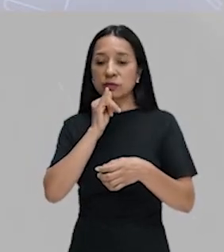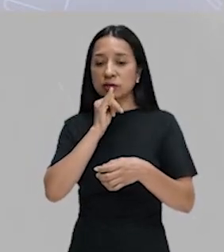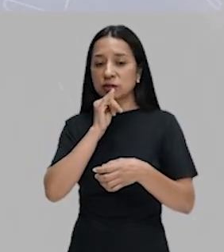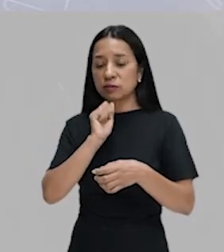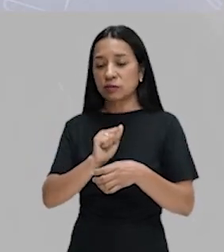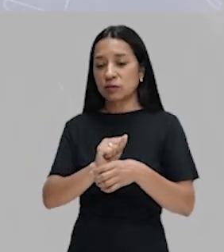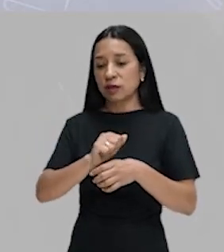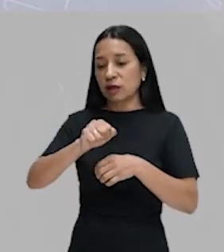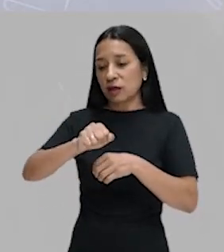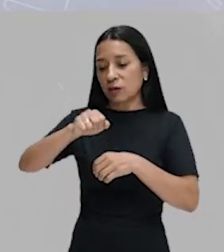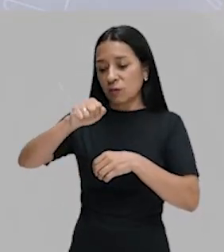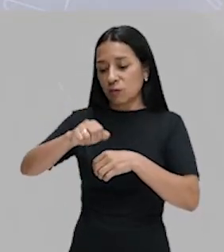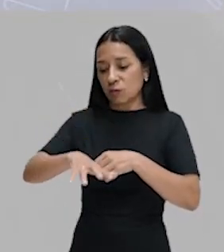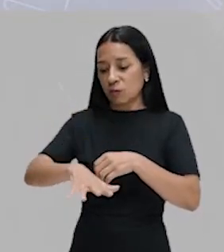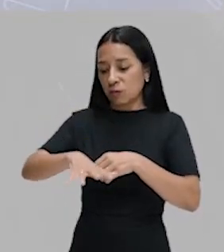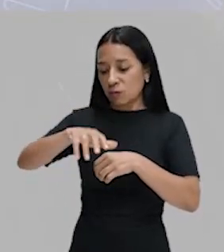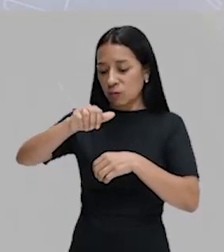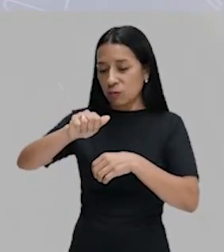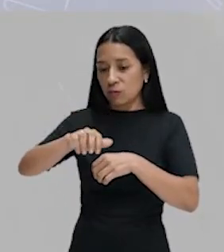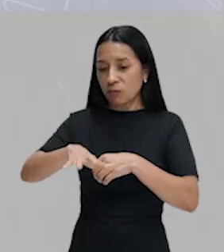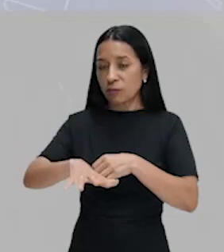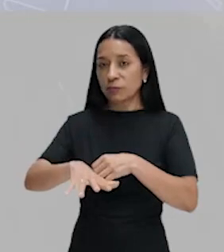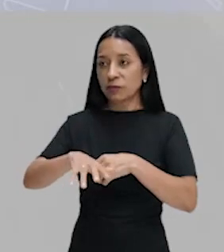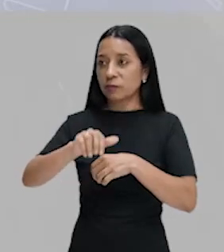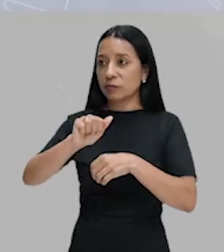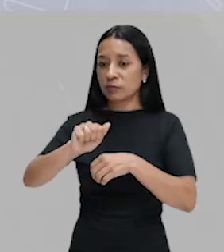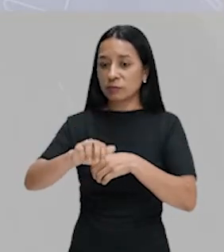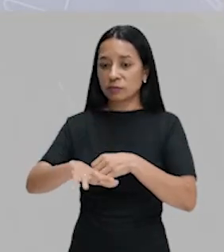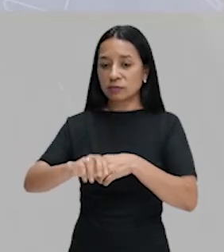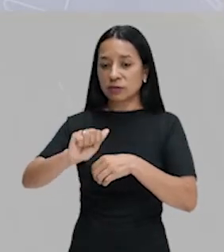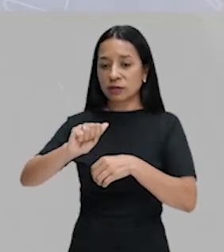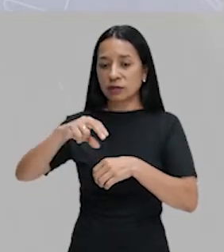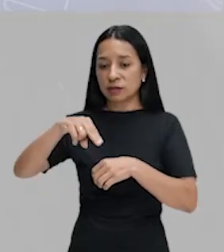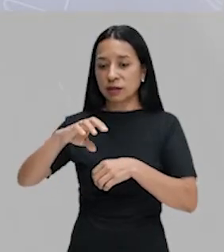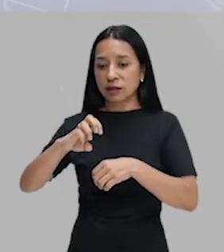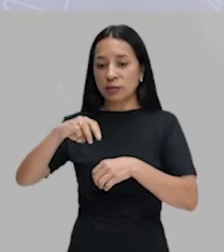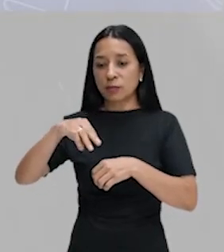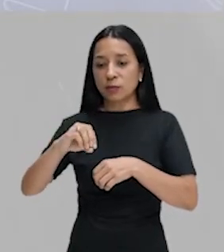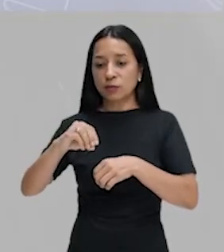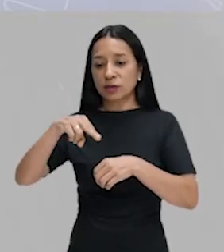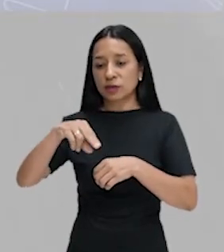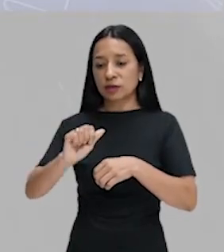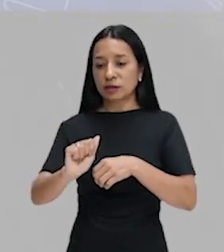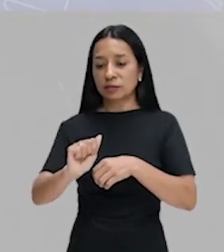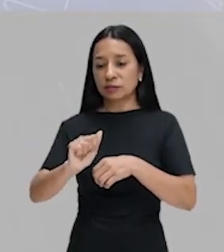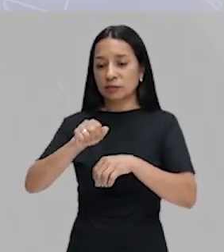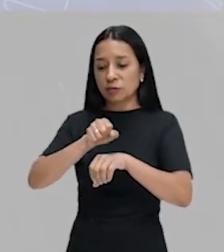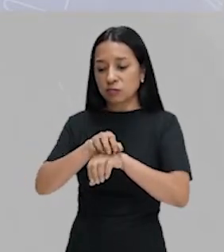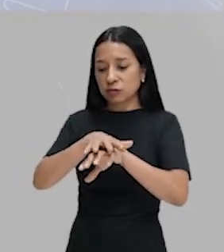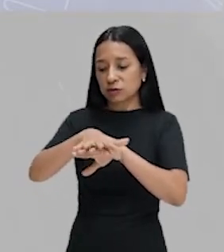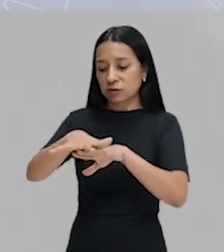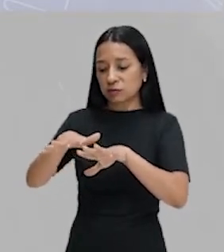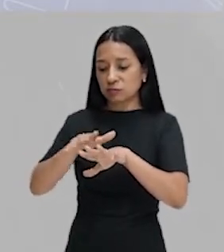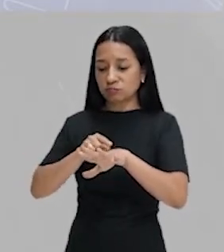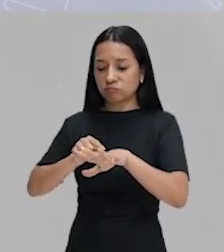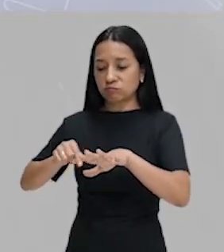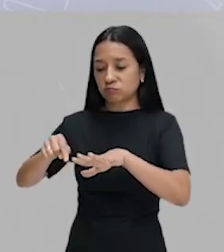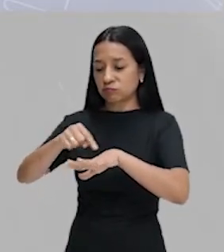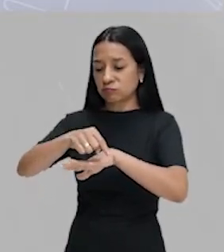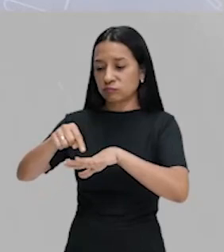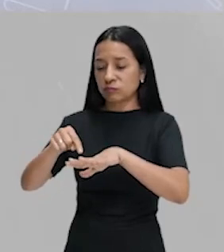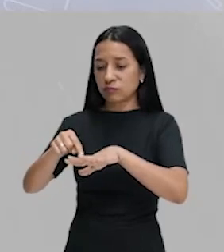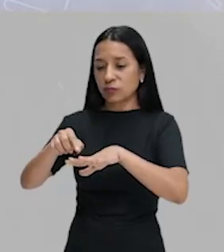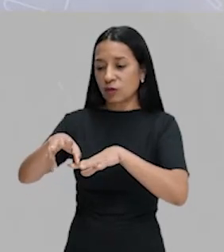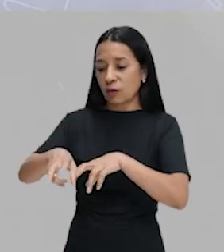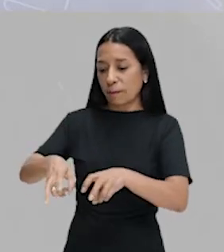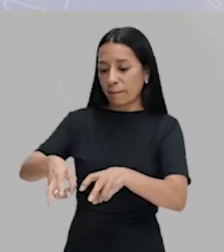anêmona do mar, lá nesse tentáculo aqui, onde eu encontro os quinidócitos, ele vai